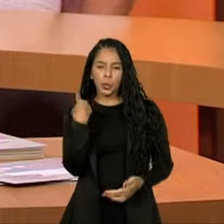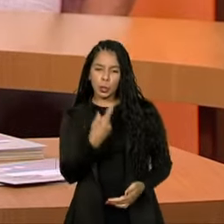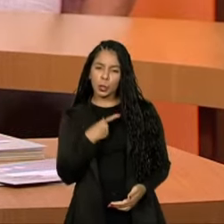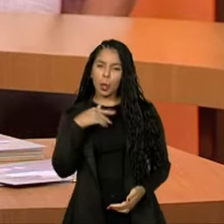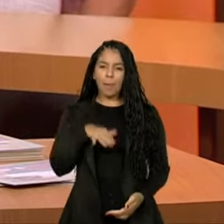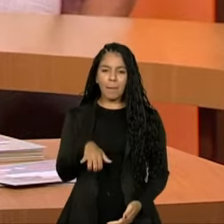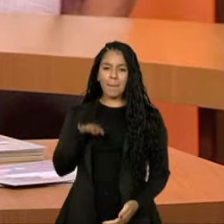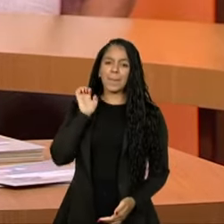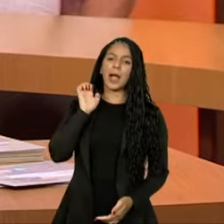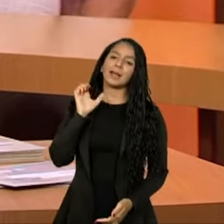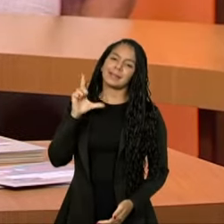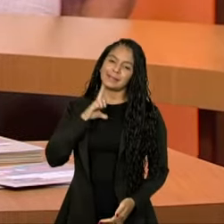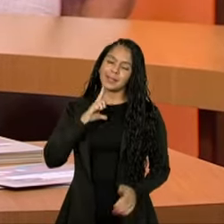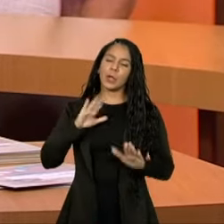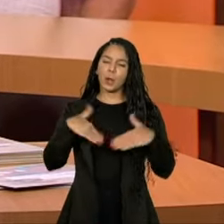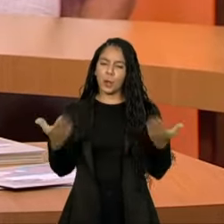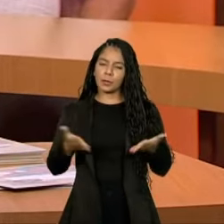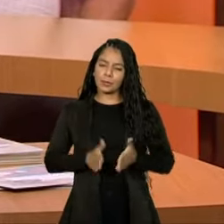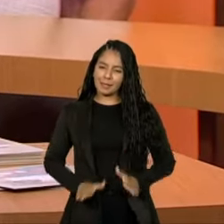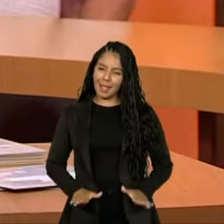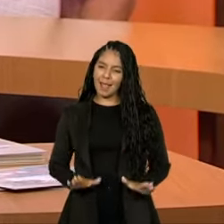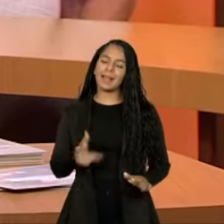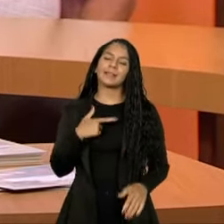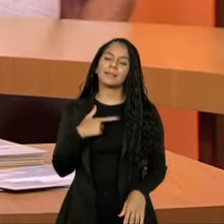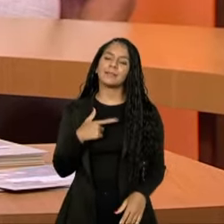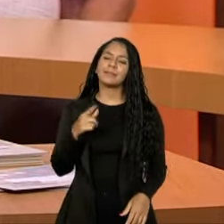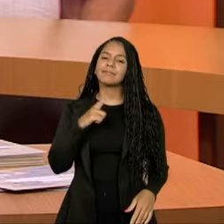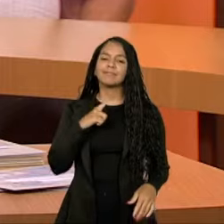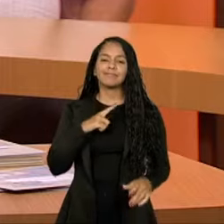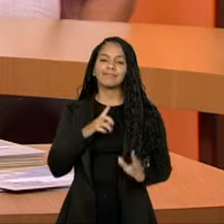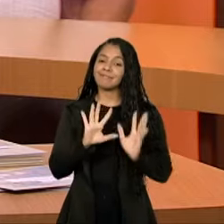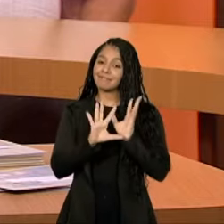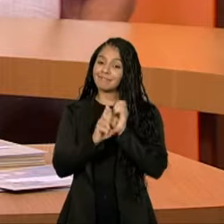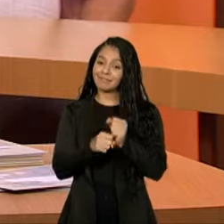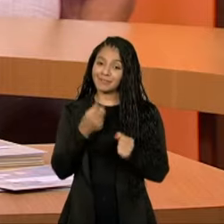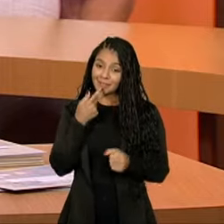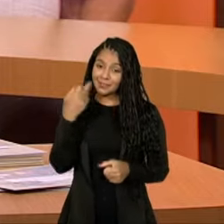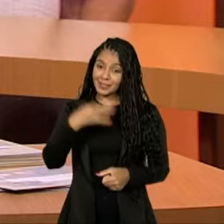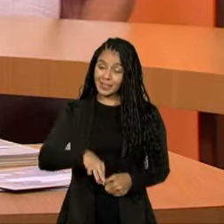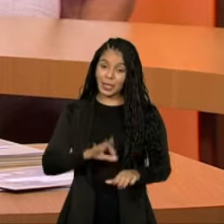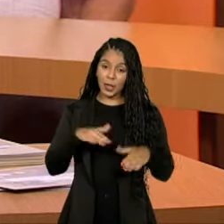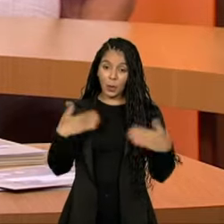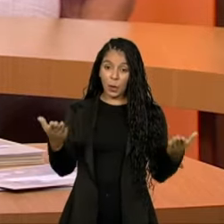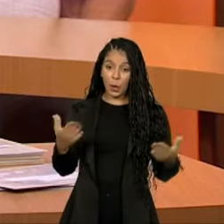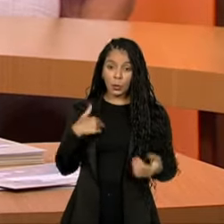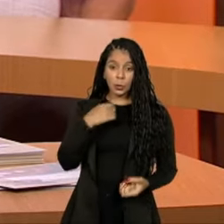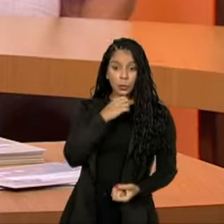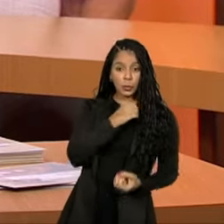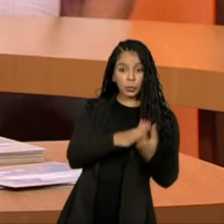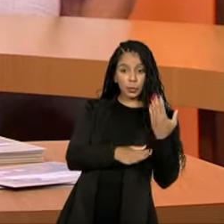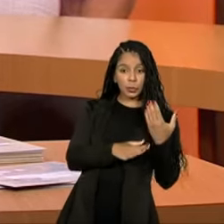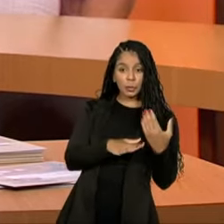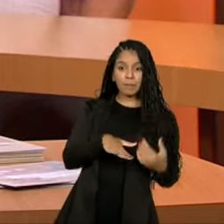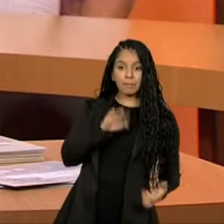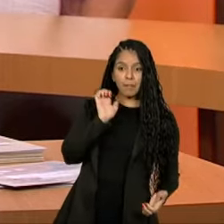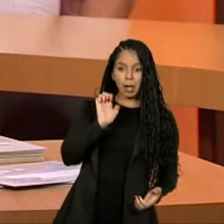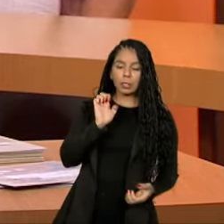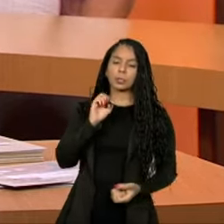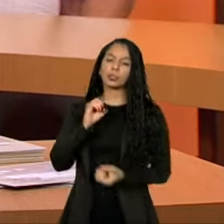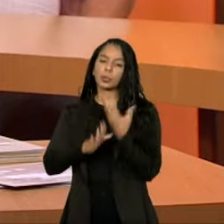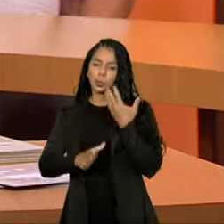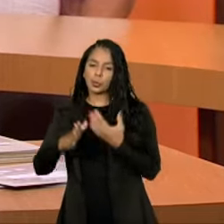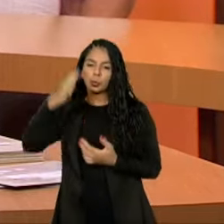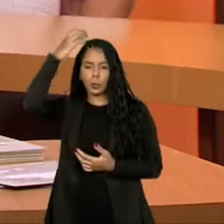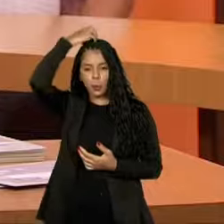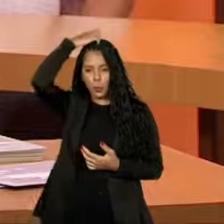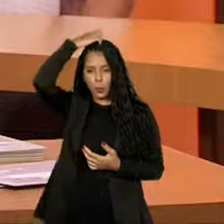mães carregamos quando nasce. Olha só, tem uma equação que eu acho certa, que eu ia dizer agora. Quando nasce uma mãe, nasce uma culpa. É